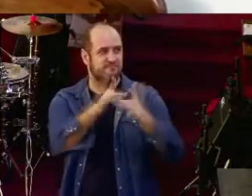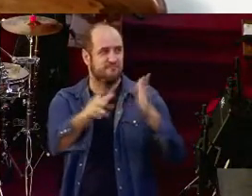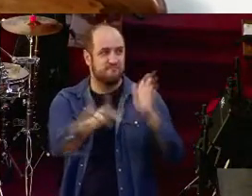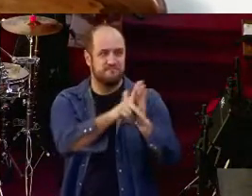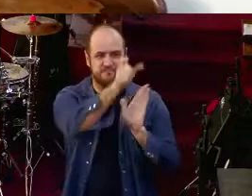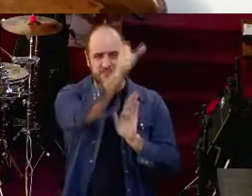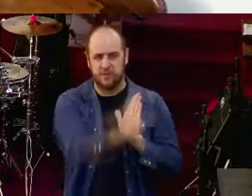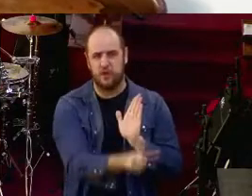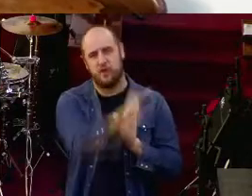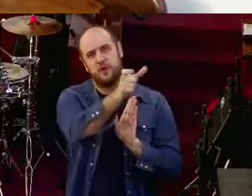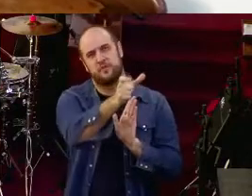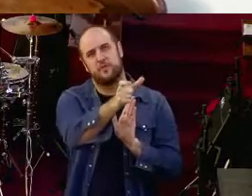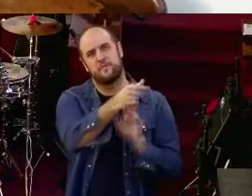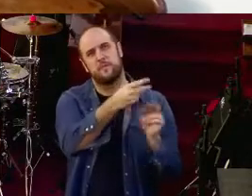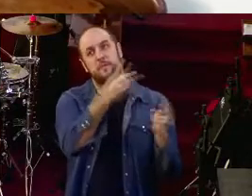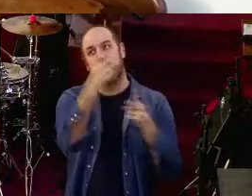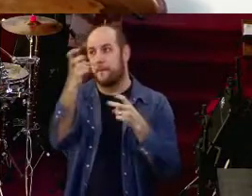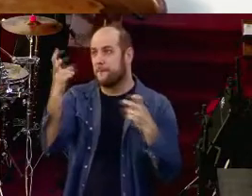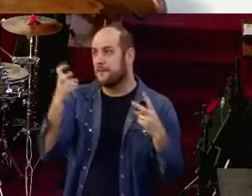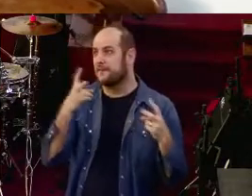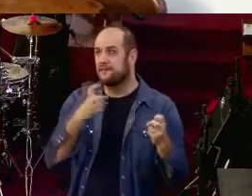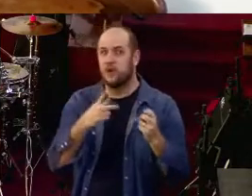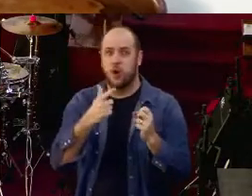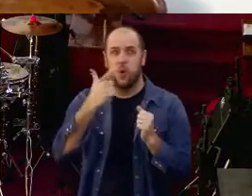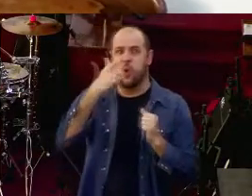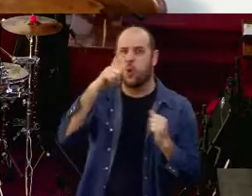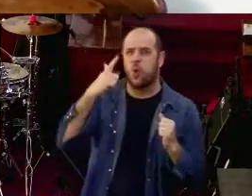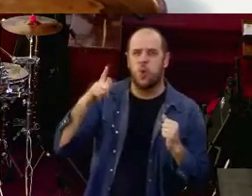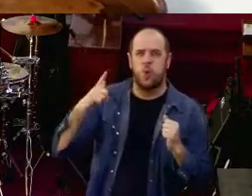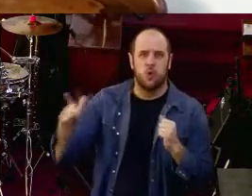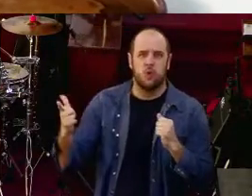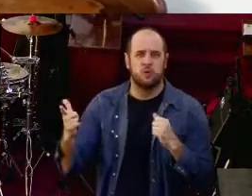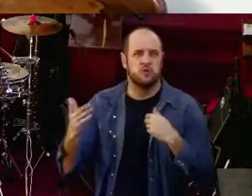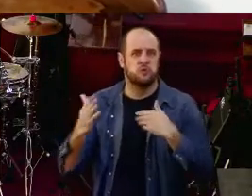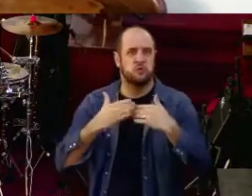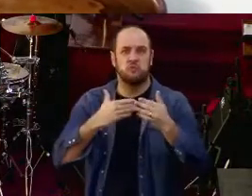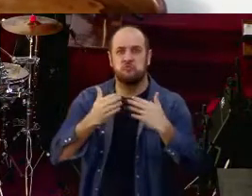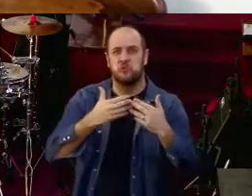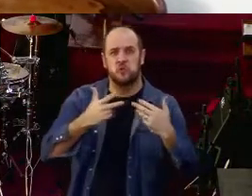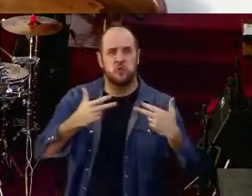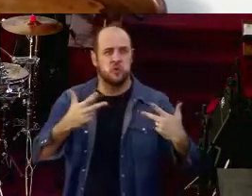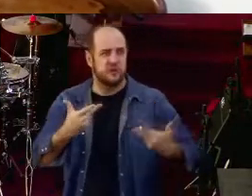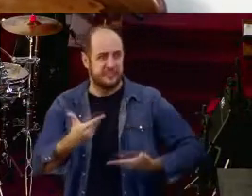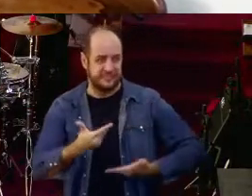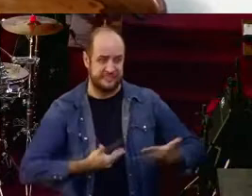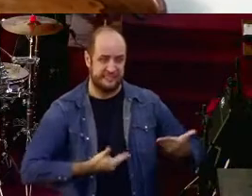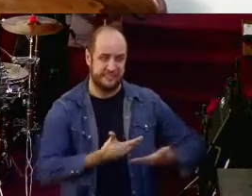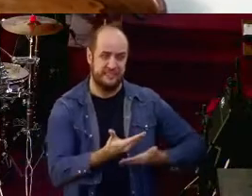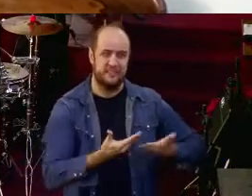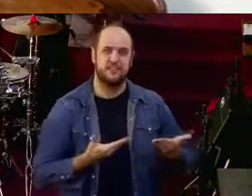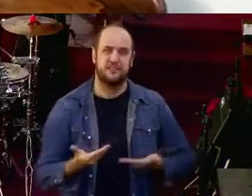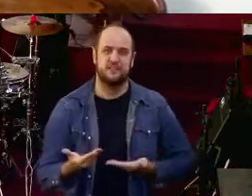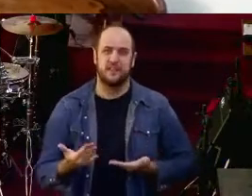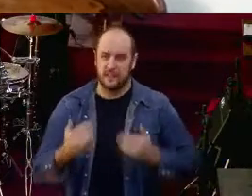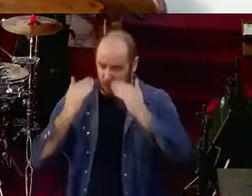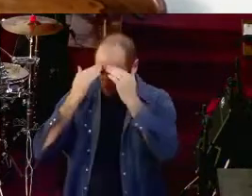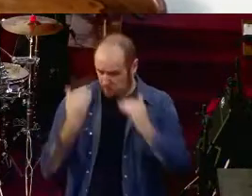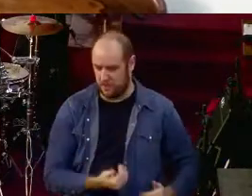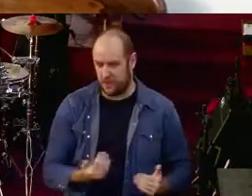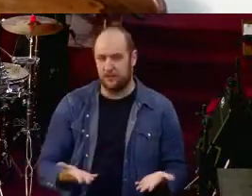nós percebemos que ninguém que fosse ou que quisesse servir ao reino de Deus poderia servir em